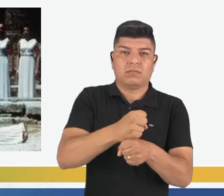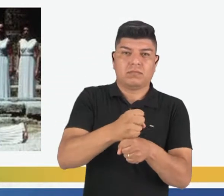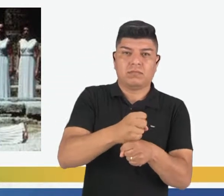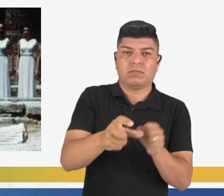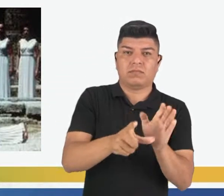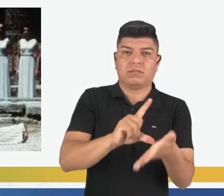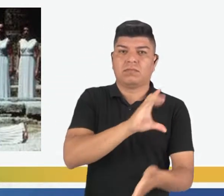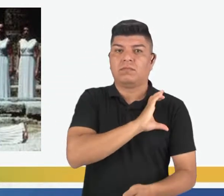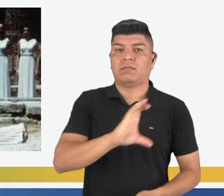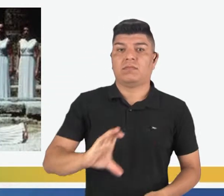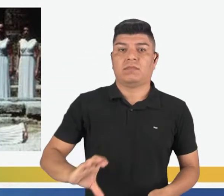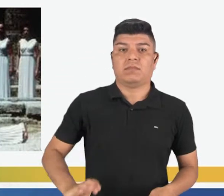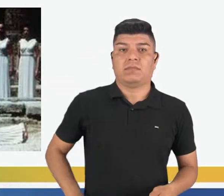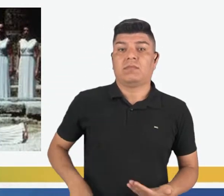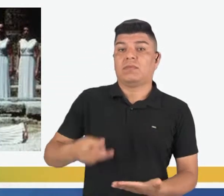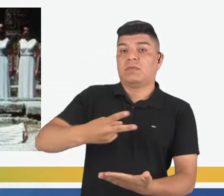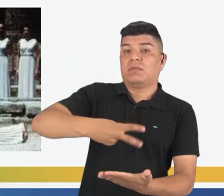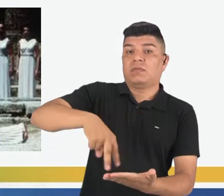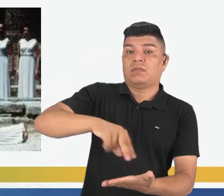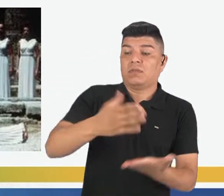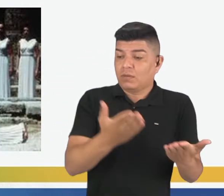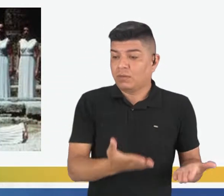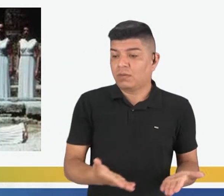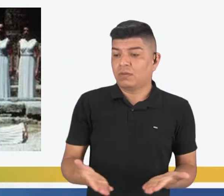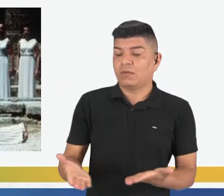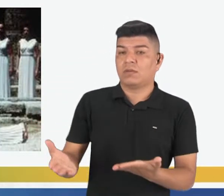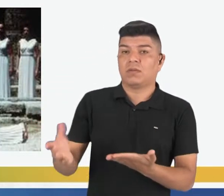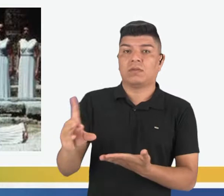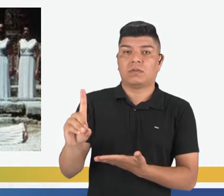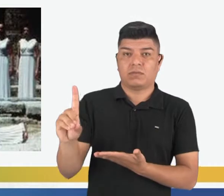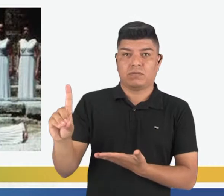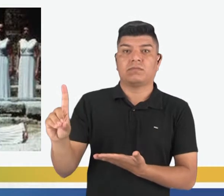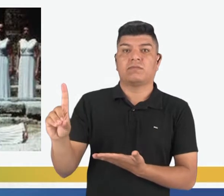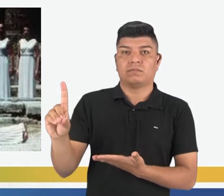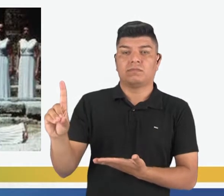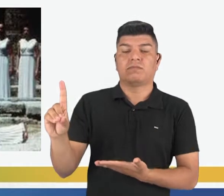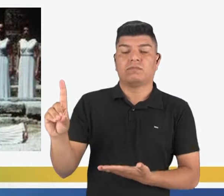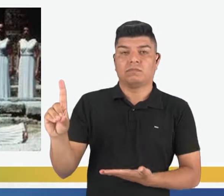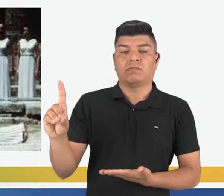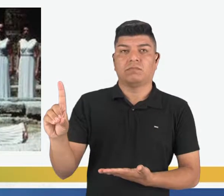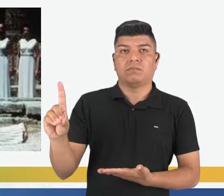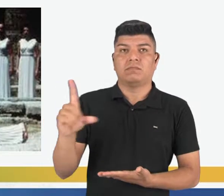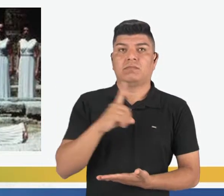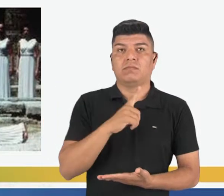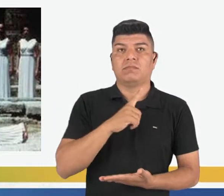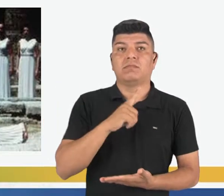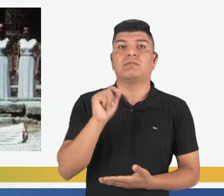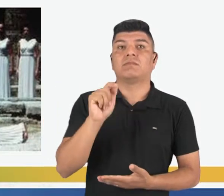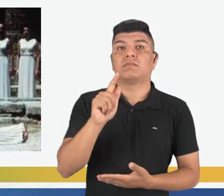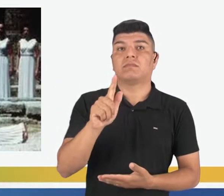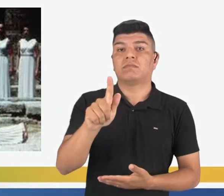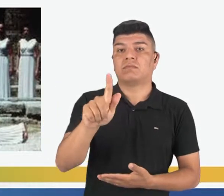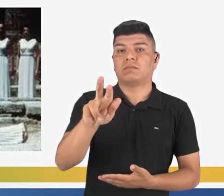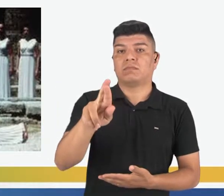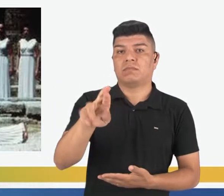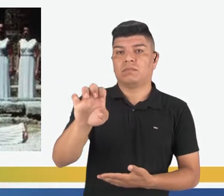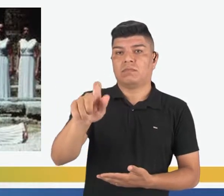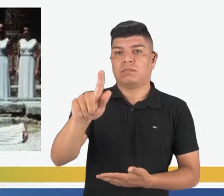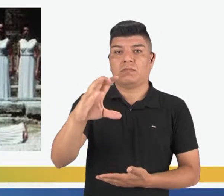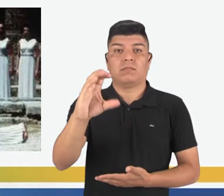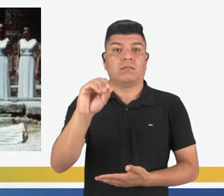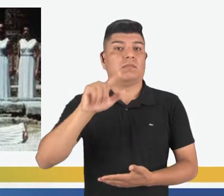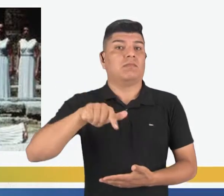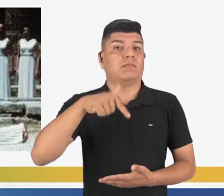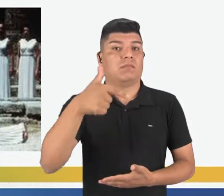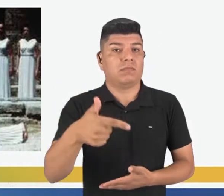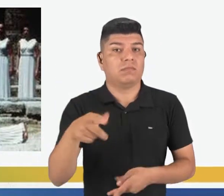Cristo. E eles dançavam em homenagem aos deuses. Na outra imagem eu já tenho os gregos, que é a outra civilização depois